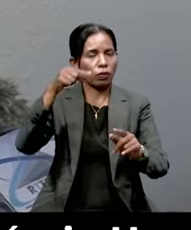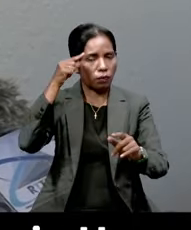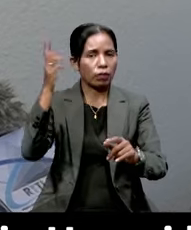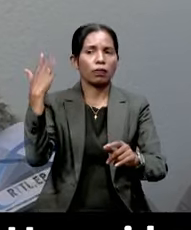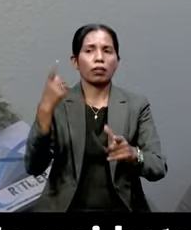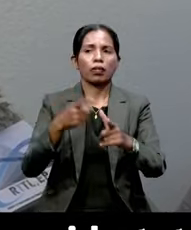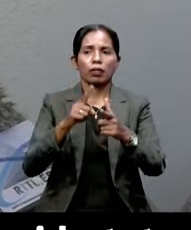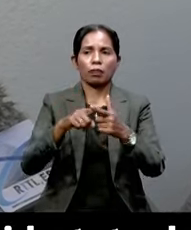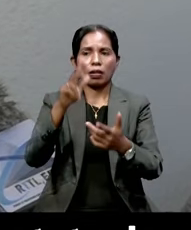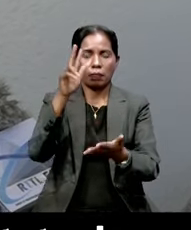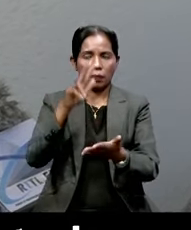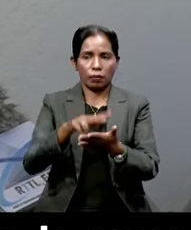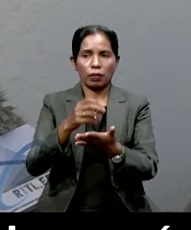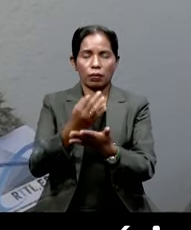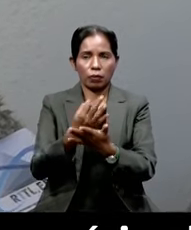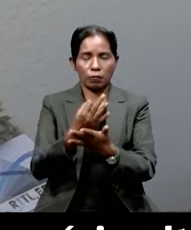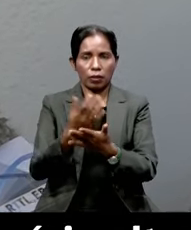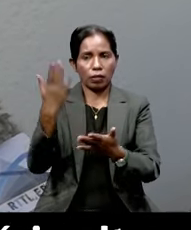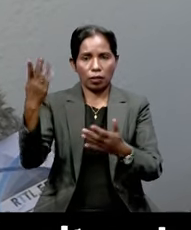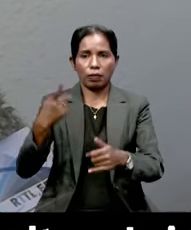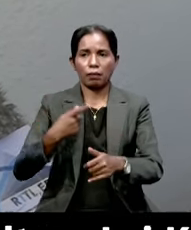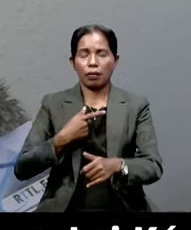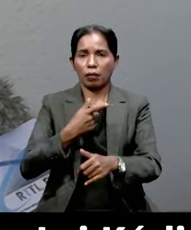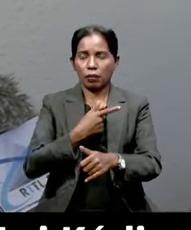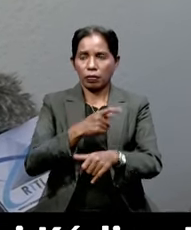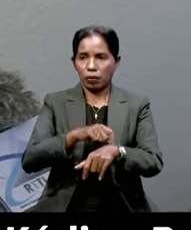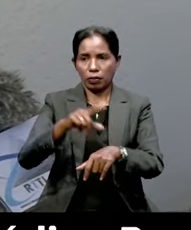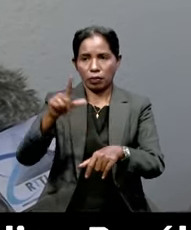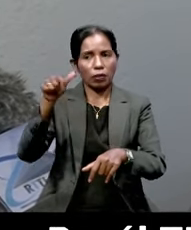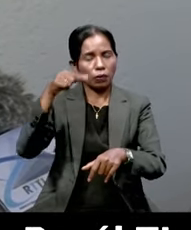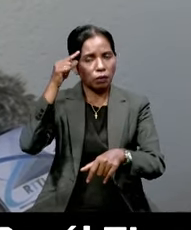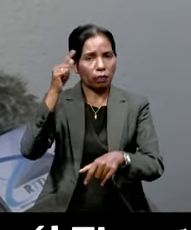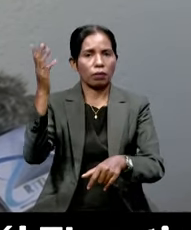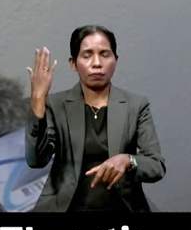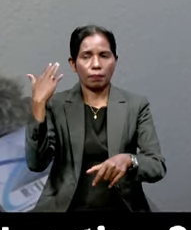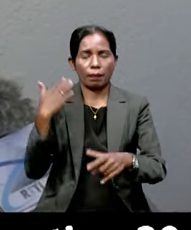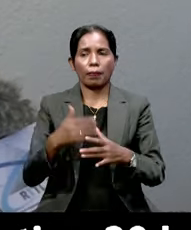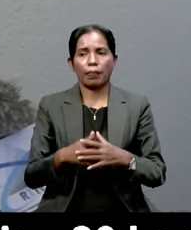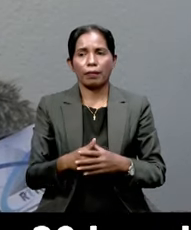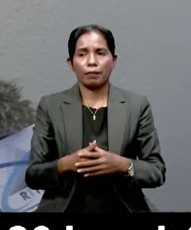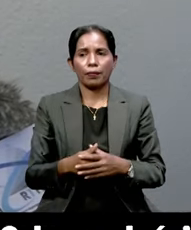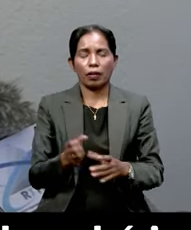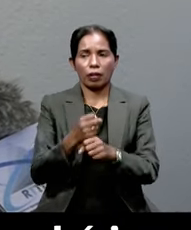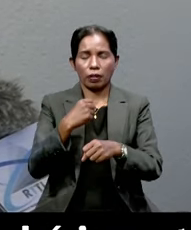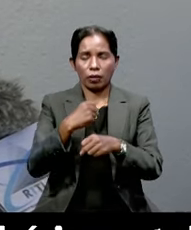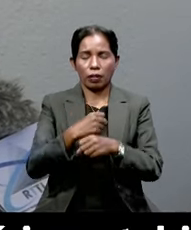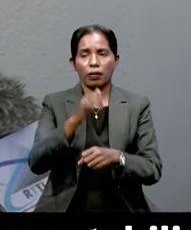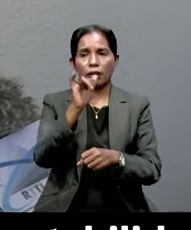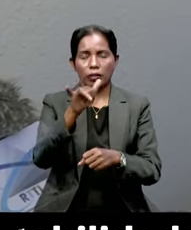da aprovação do orçamento do Parlamento Nacional, o governo anterior, falou no